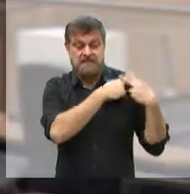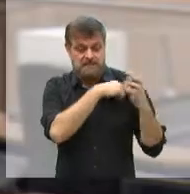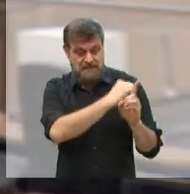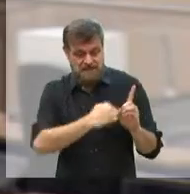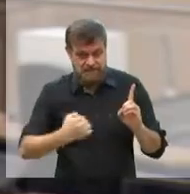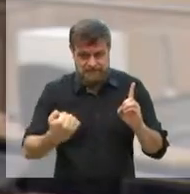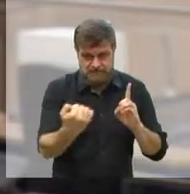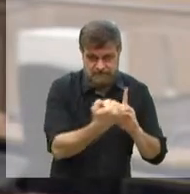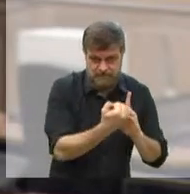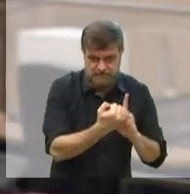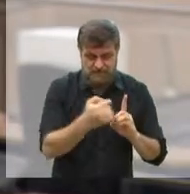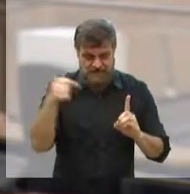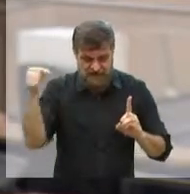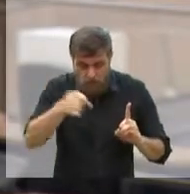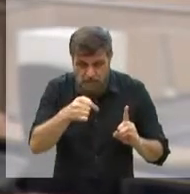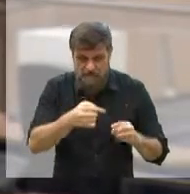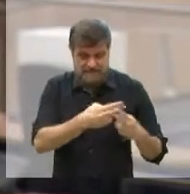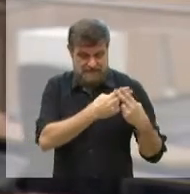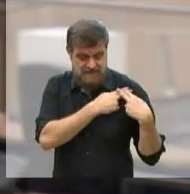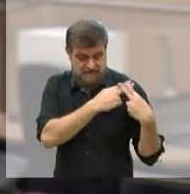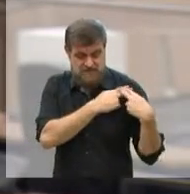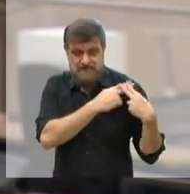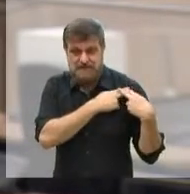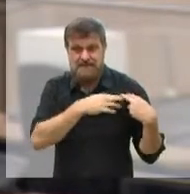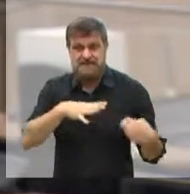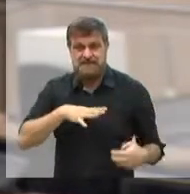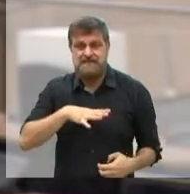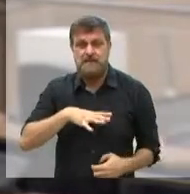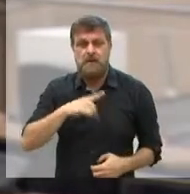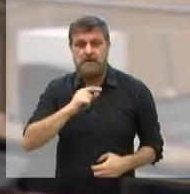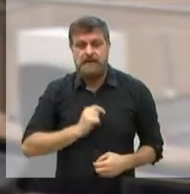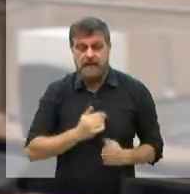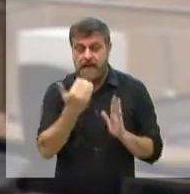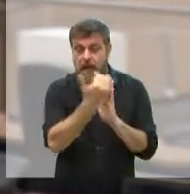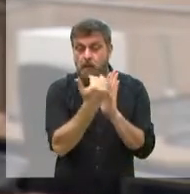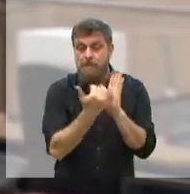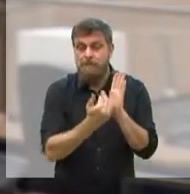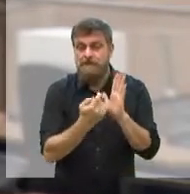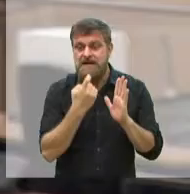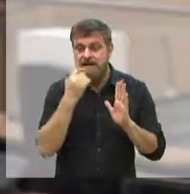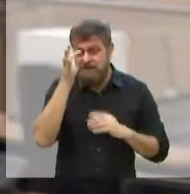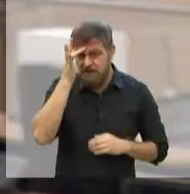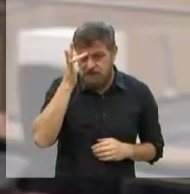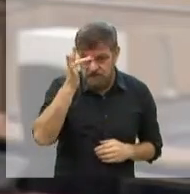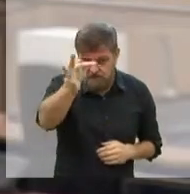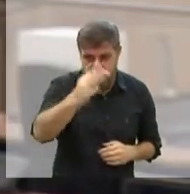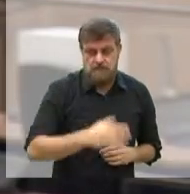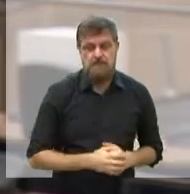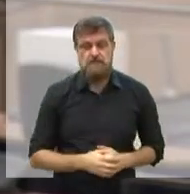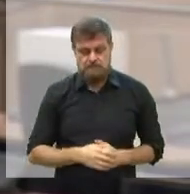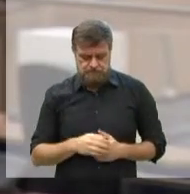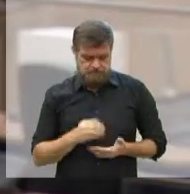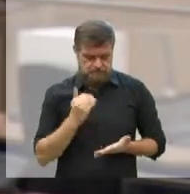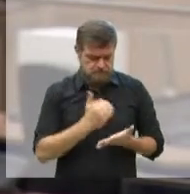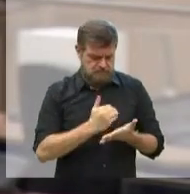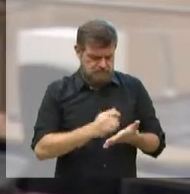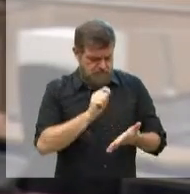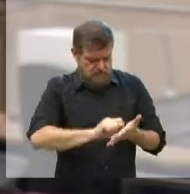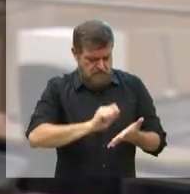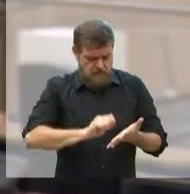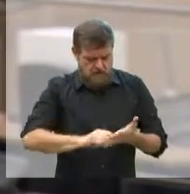sociais e entre uma das funções sociais da cidade era a lei do plano diretor. Campinas fez um plano diretor no ano